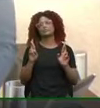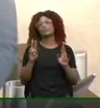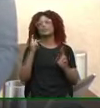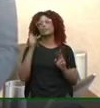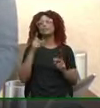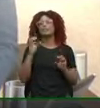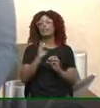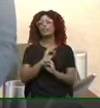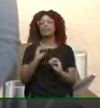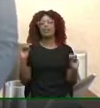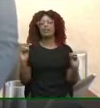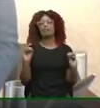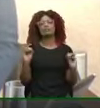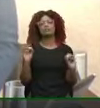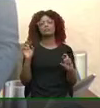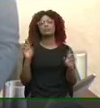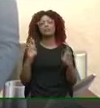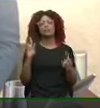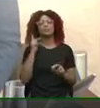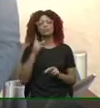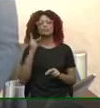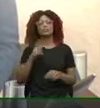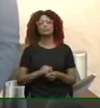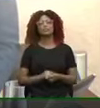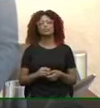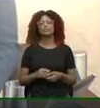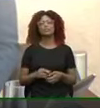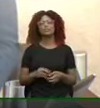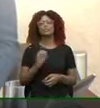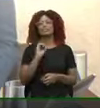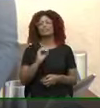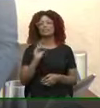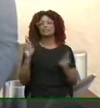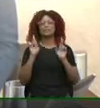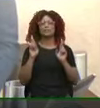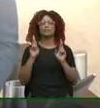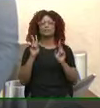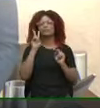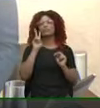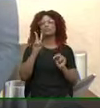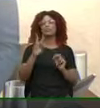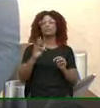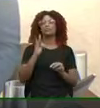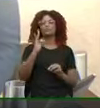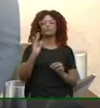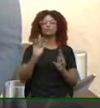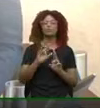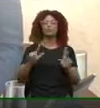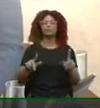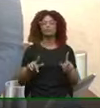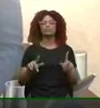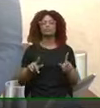sem zero esperança na política. E zero esperança que eu vou haver diferente no sistema.